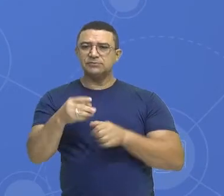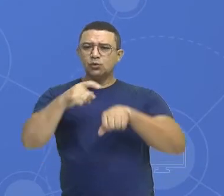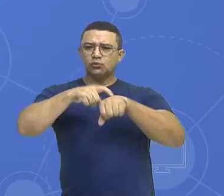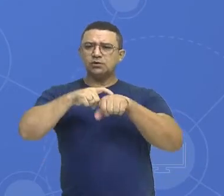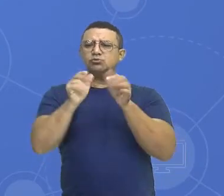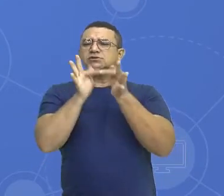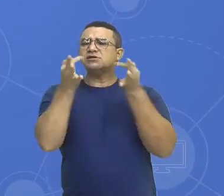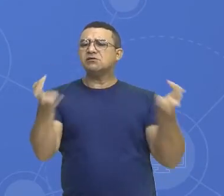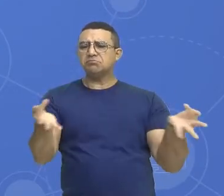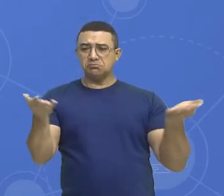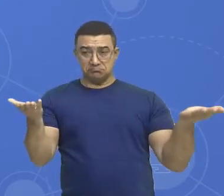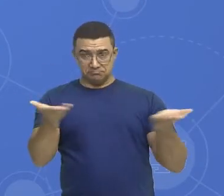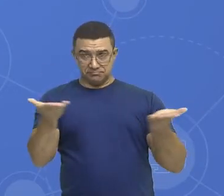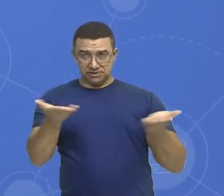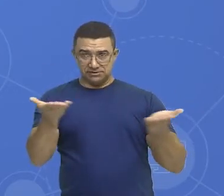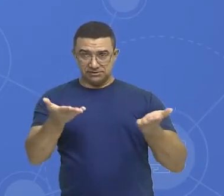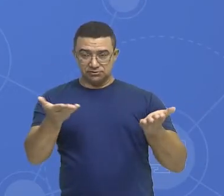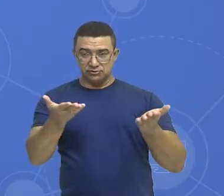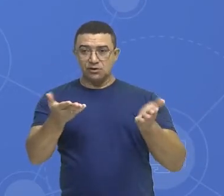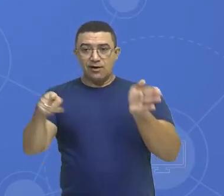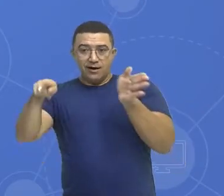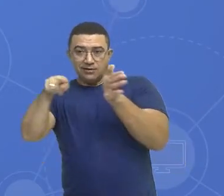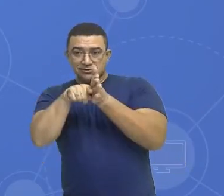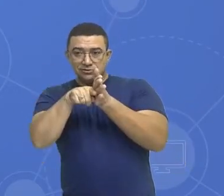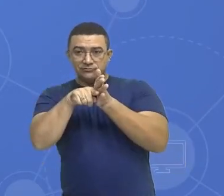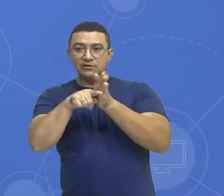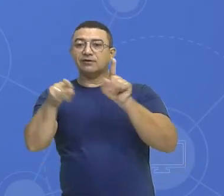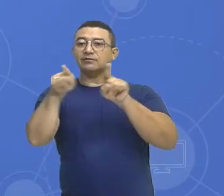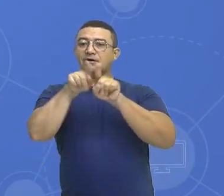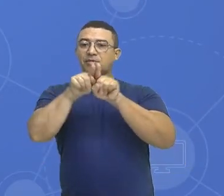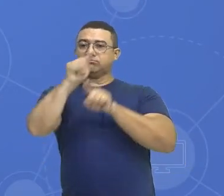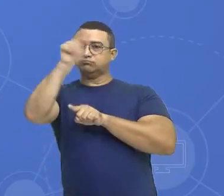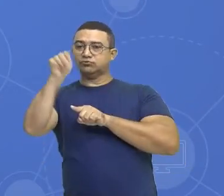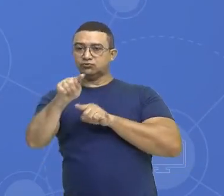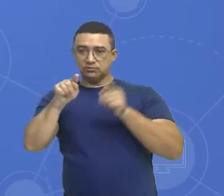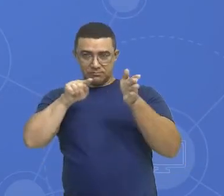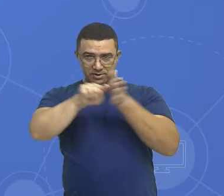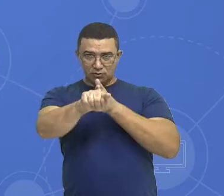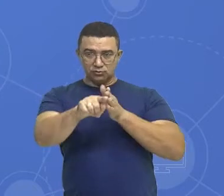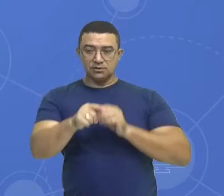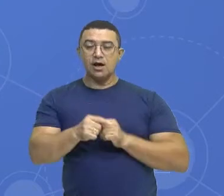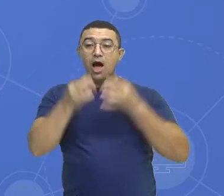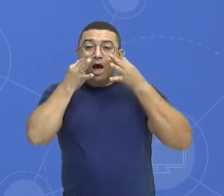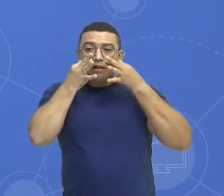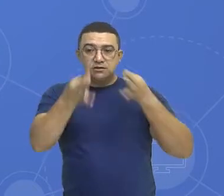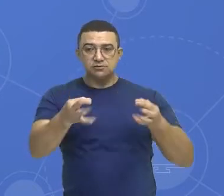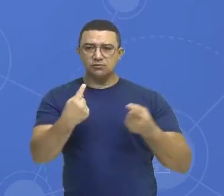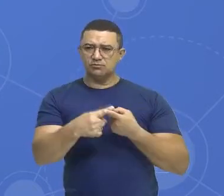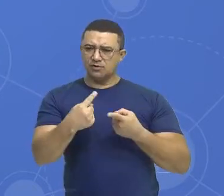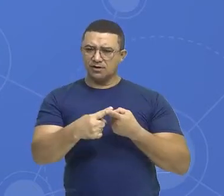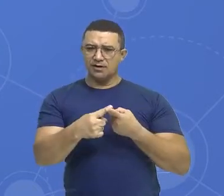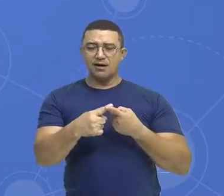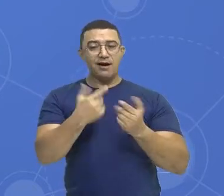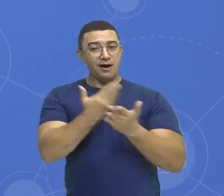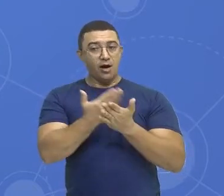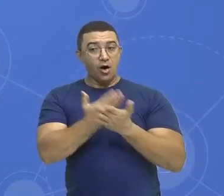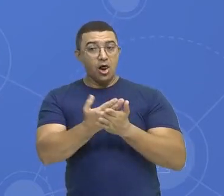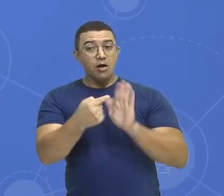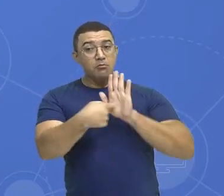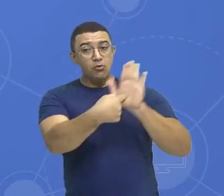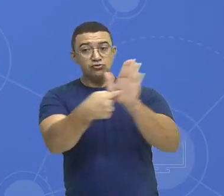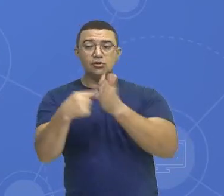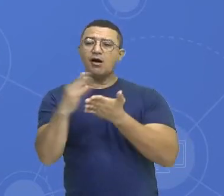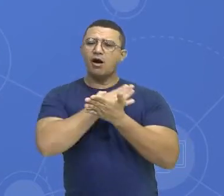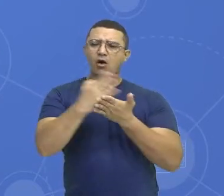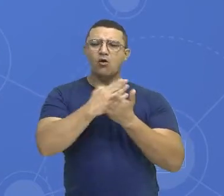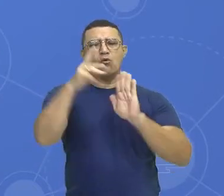negativa e interrogativa, tá certo? Então, muita atenção, porque essa aula, né, nós vamos mostrar aí algumas regras que